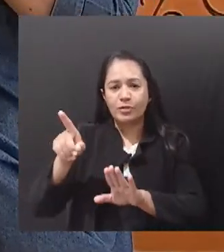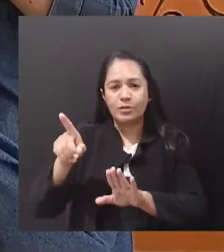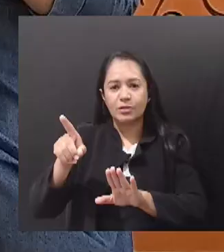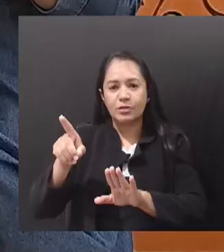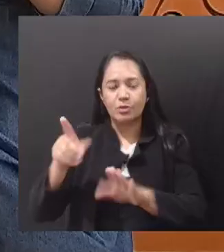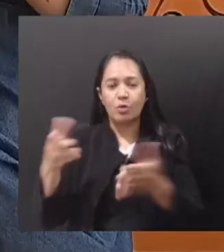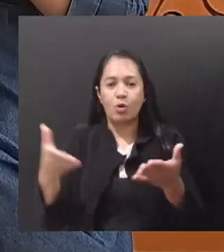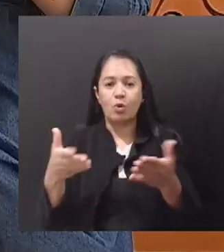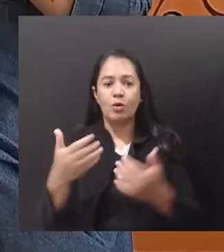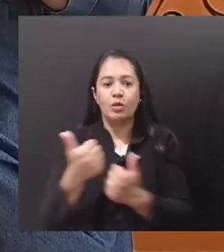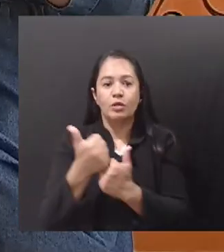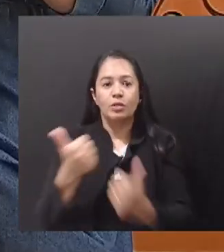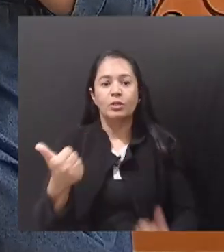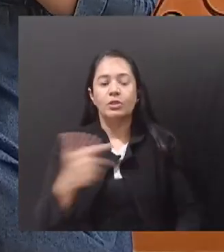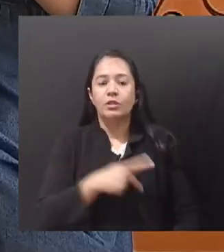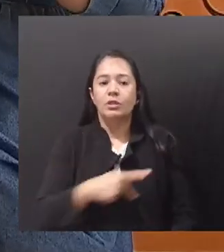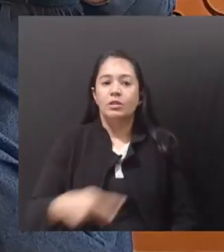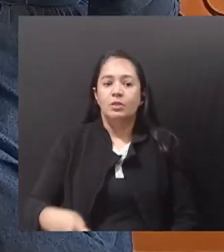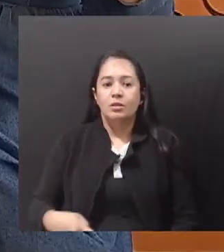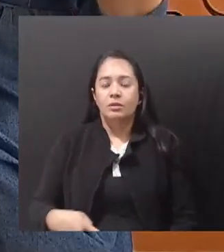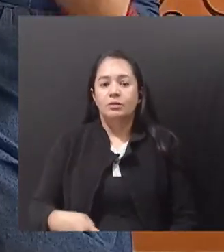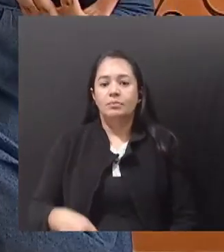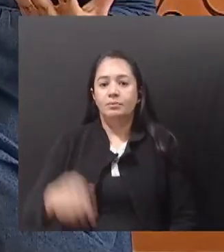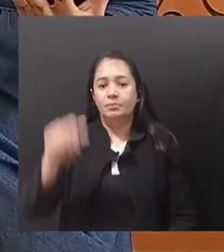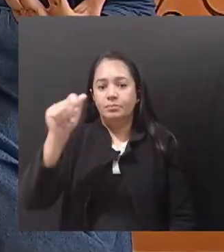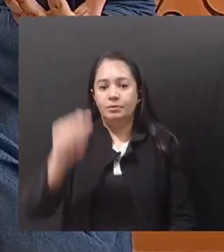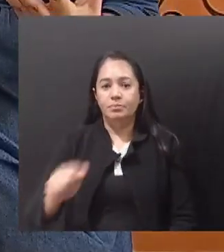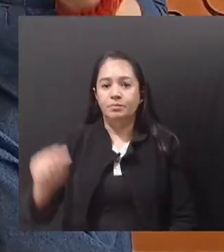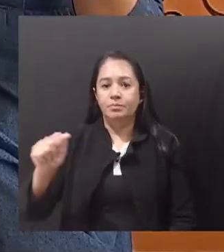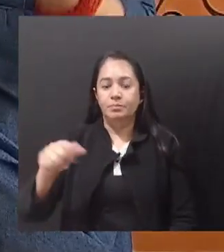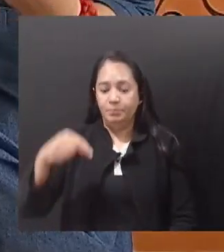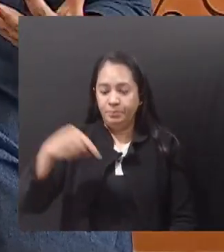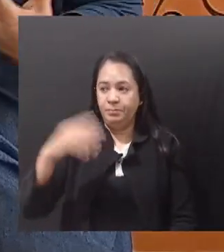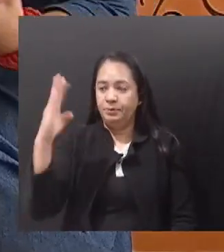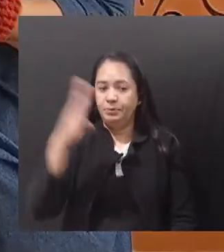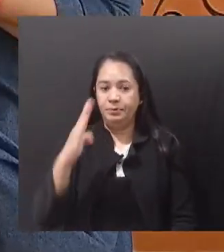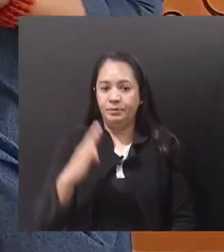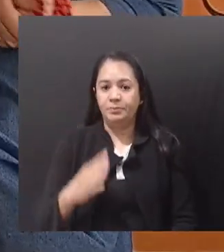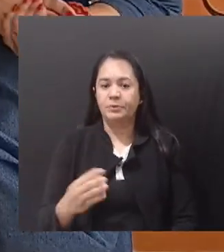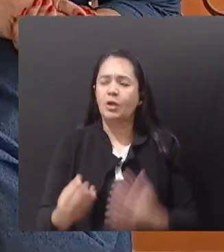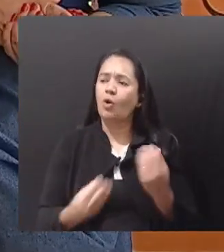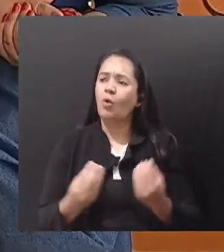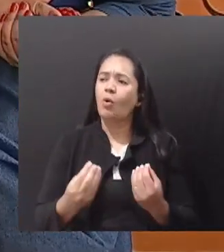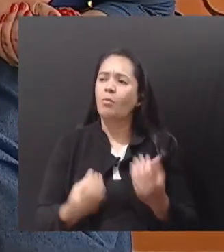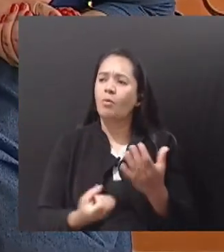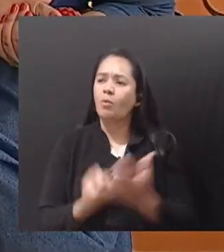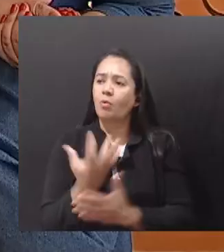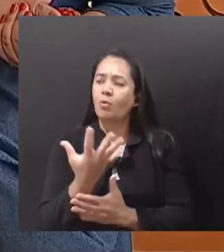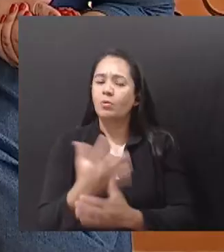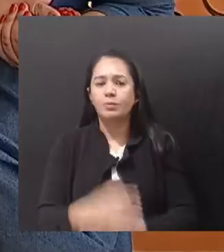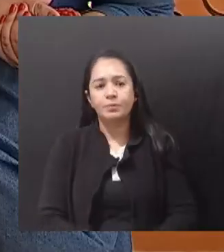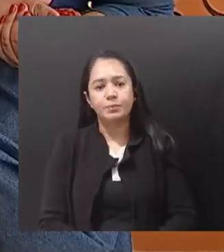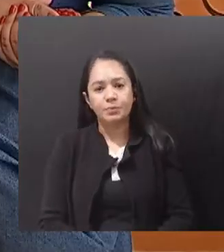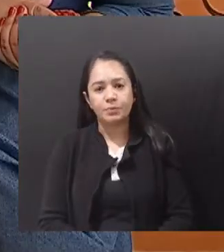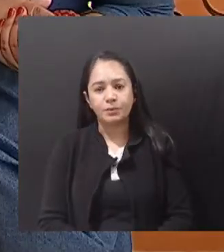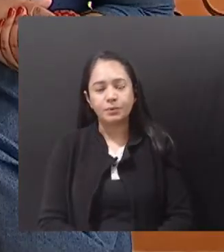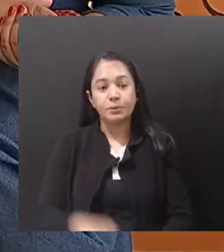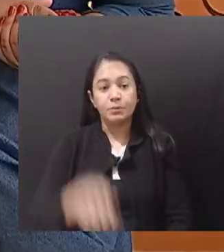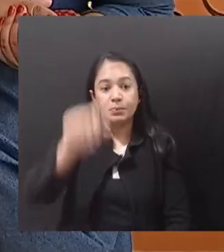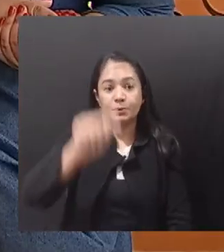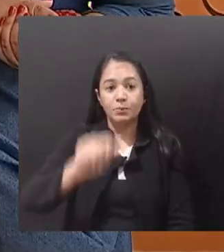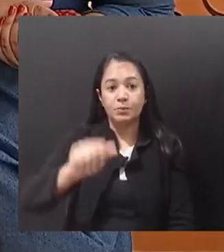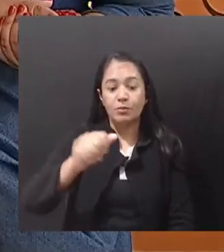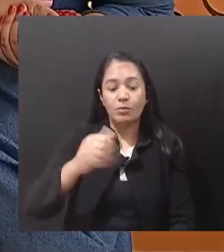hoje é o vice-presidente da organização no Brasil. Como ela surgiu? A organização